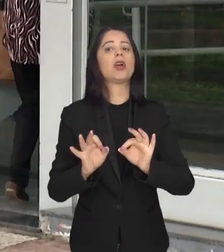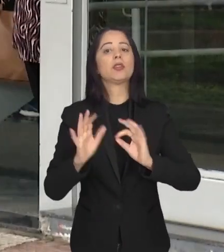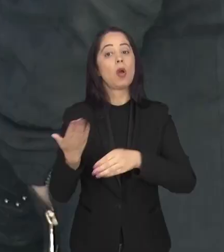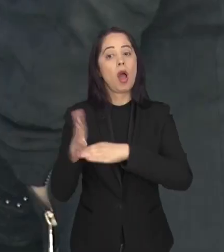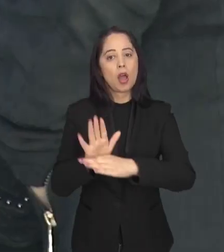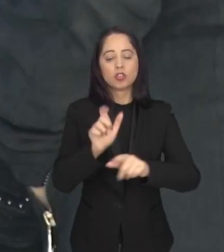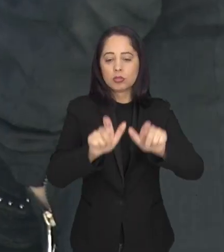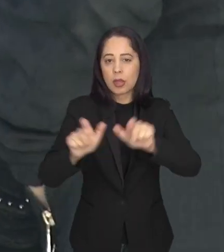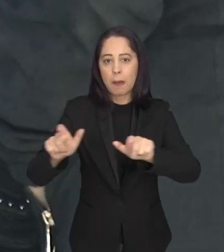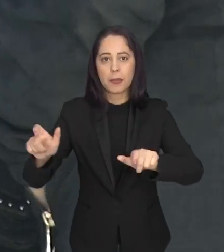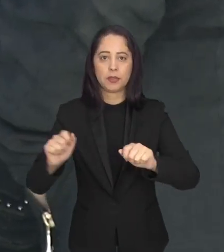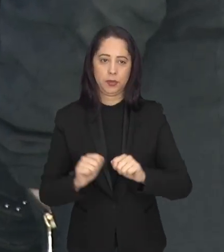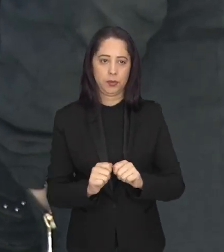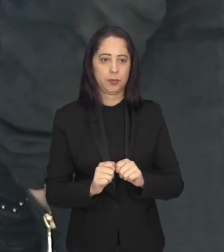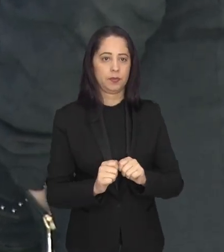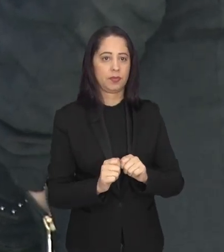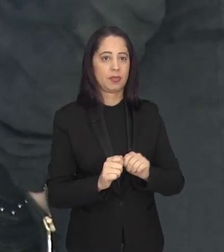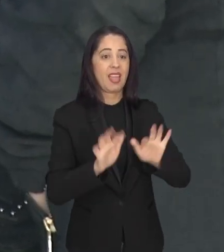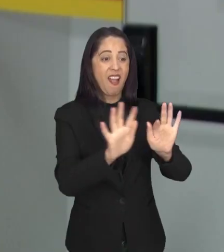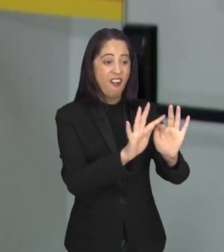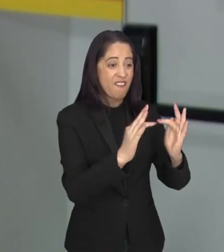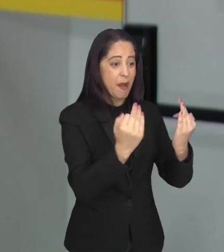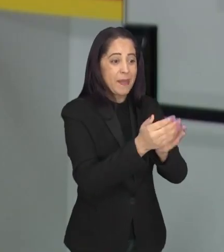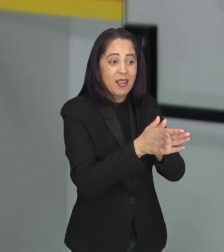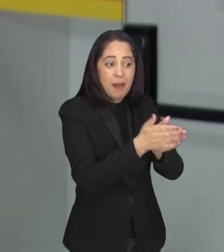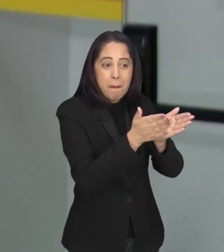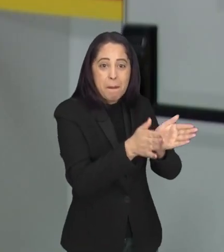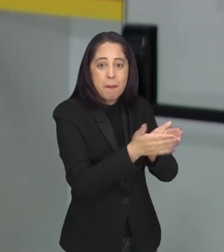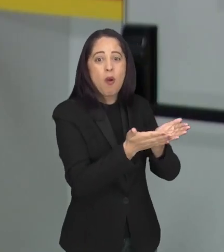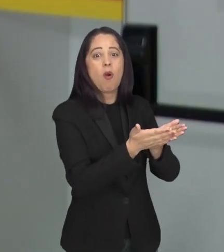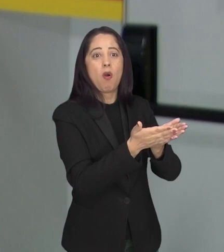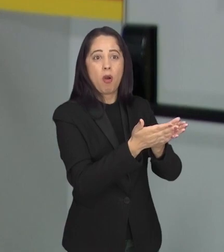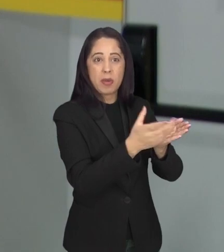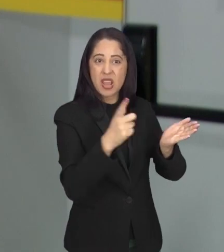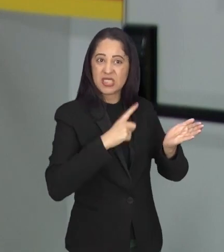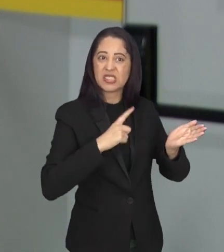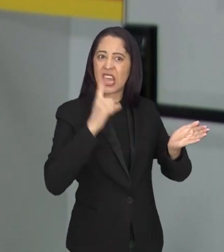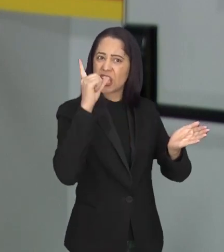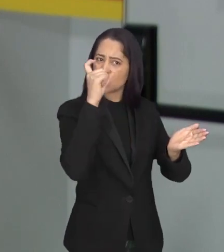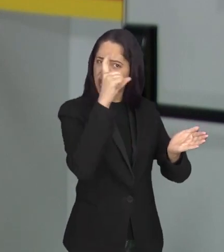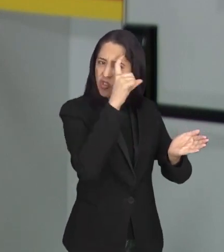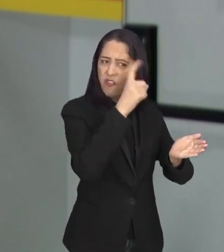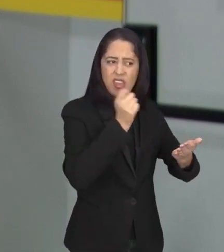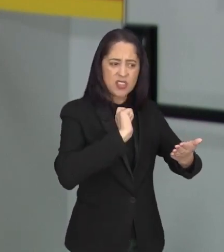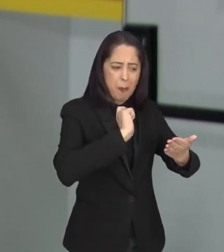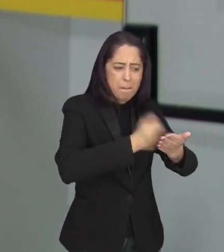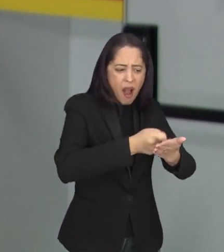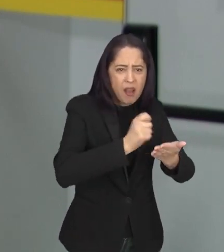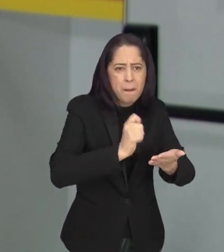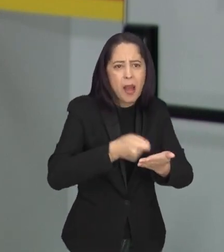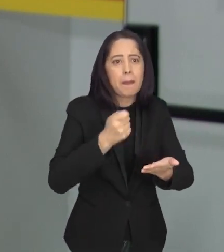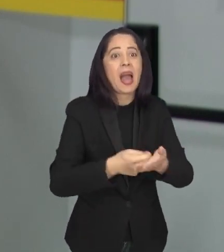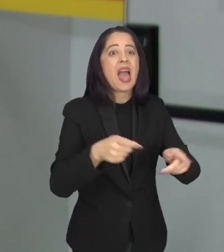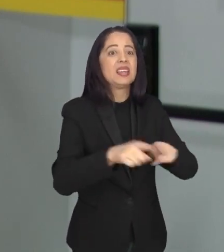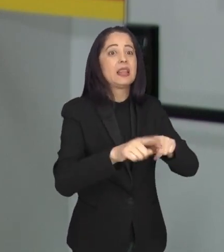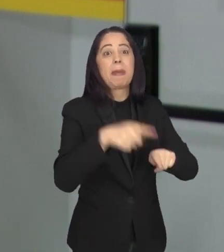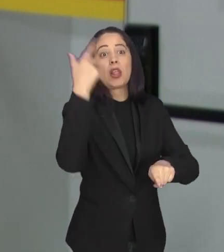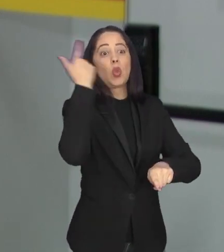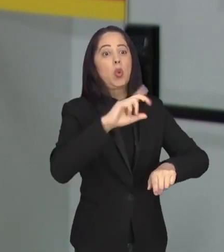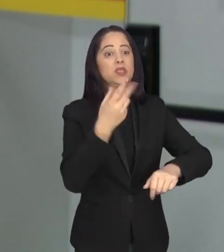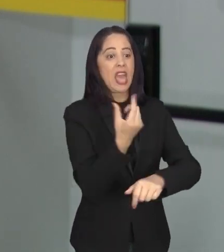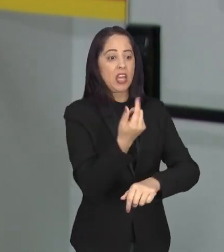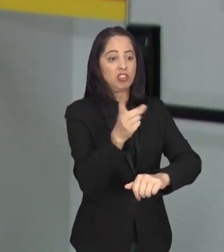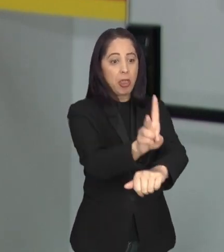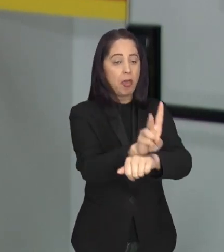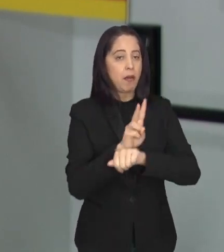novo programa atenda a essa realidade. São famílias realmente de baixa renda que têm mais dificuldade ainda para